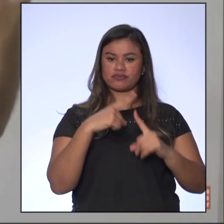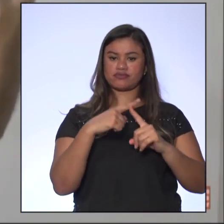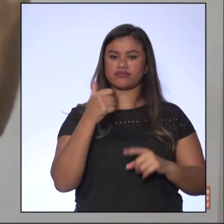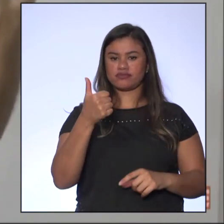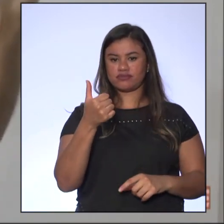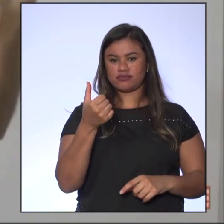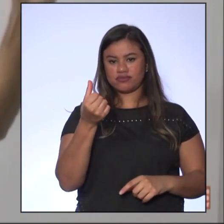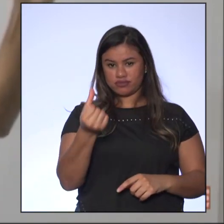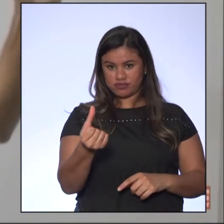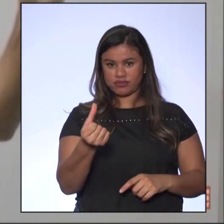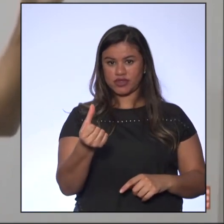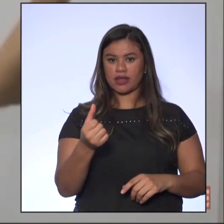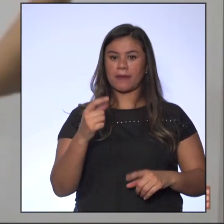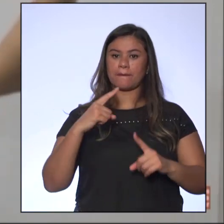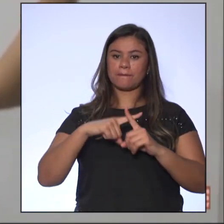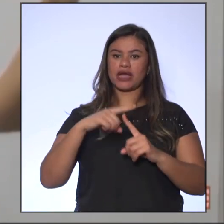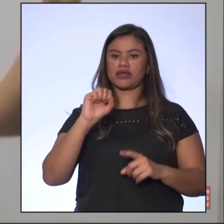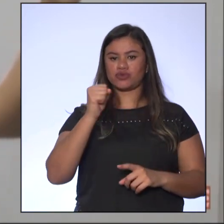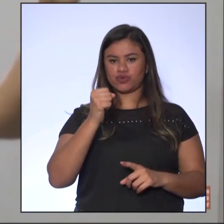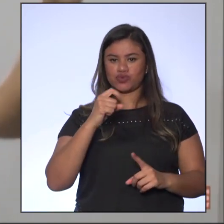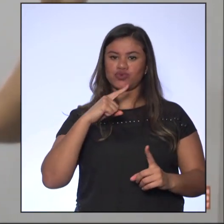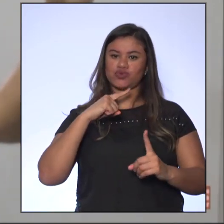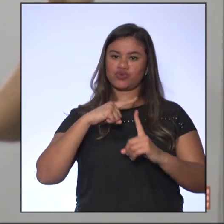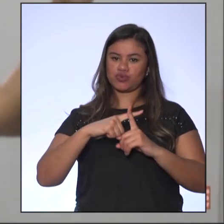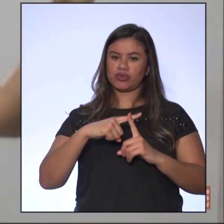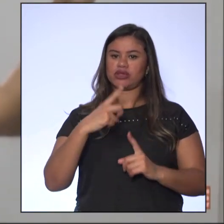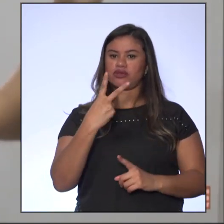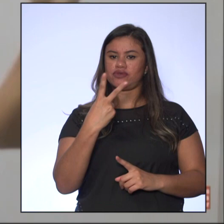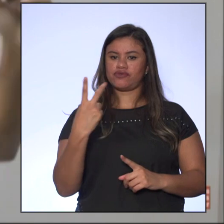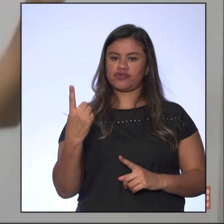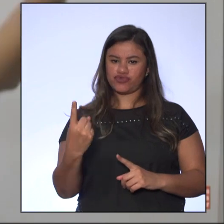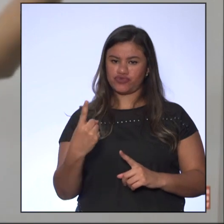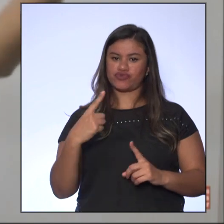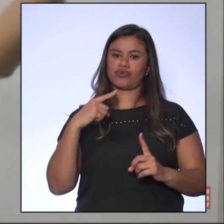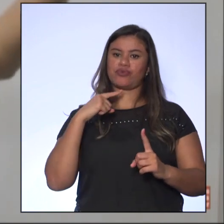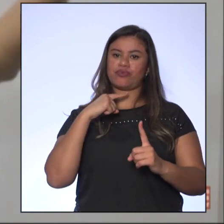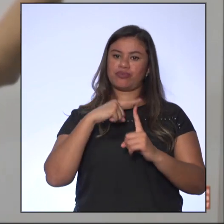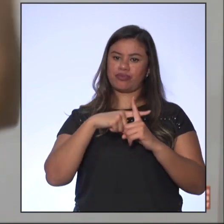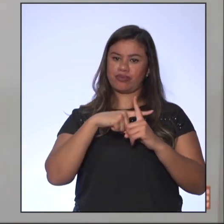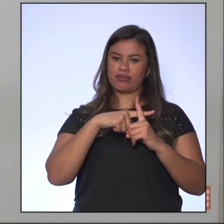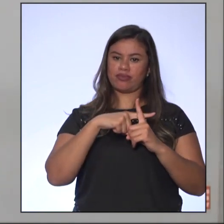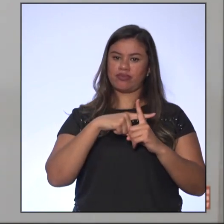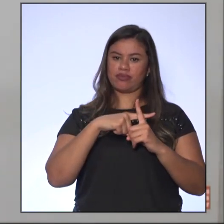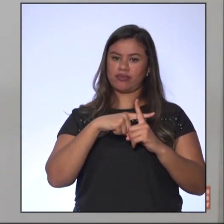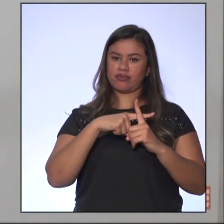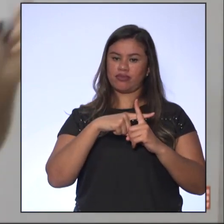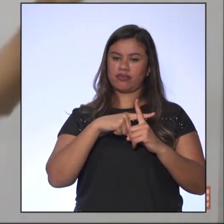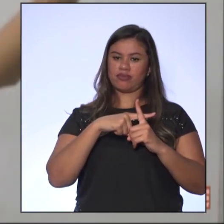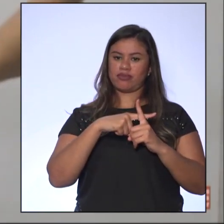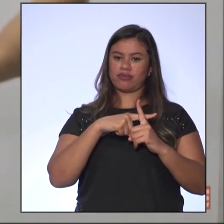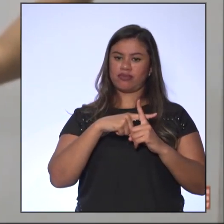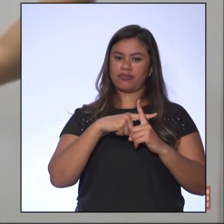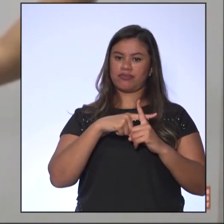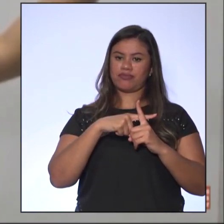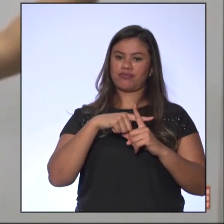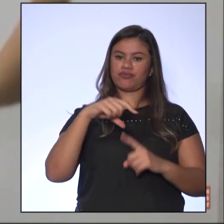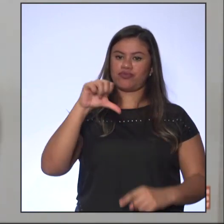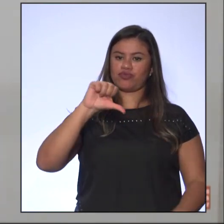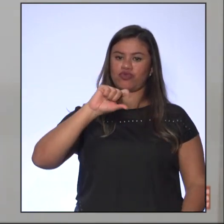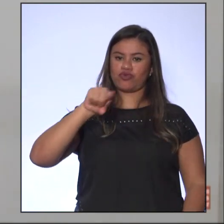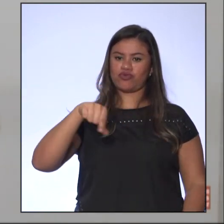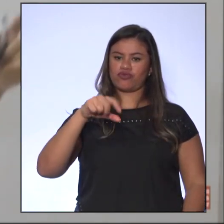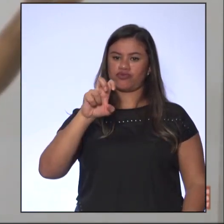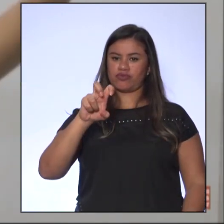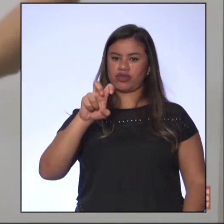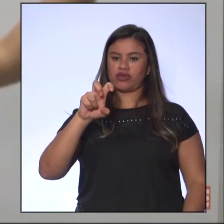mais 8, mais aqui 21, mais 21, 7 vezes 3, 21, 9,5